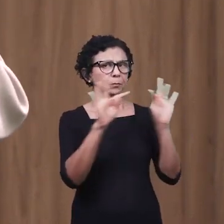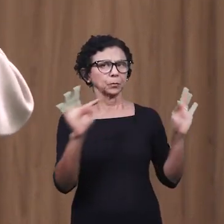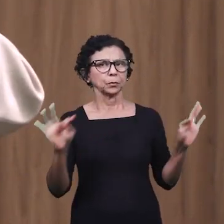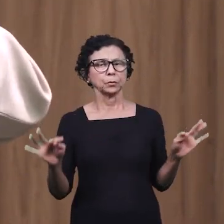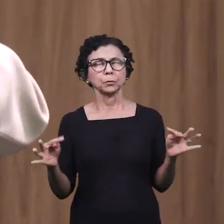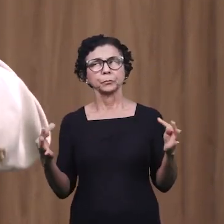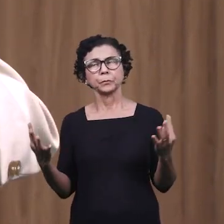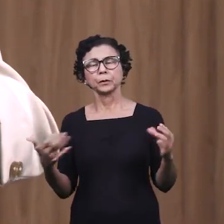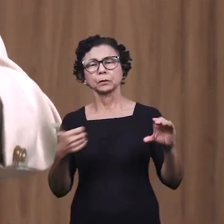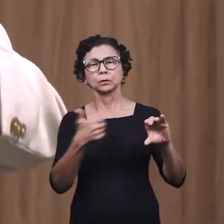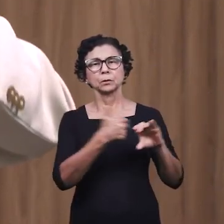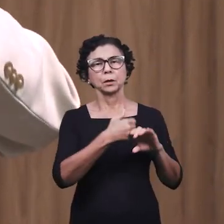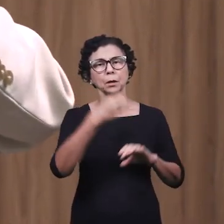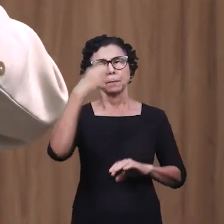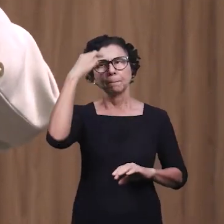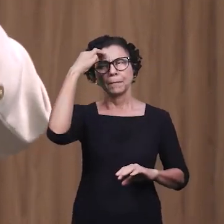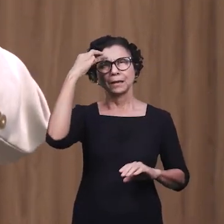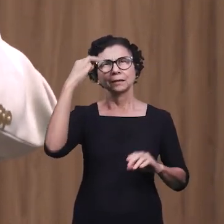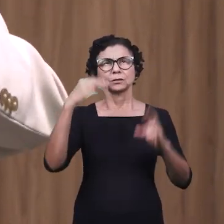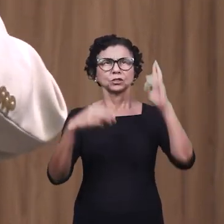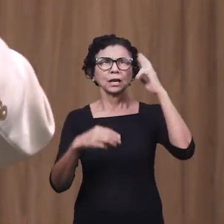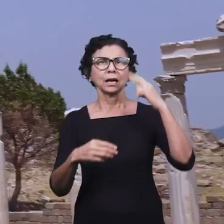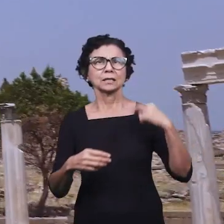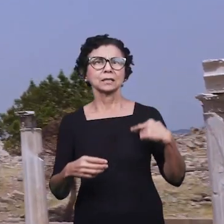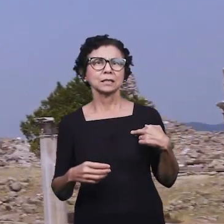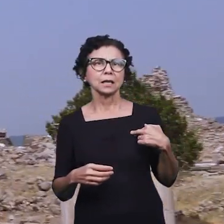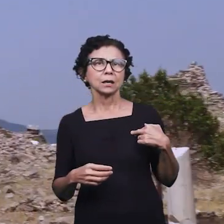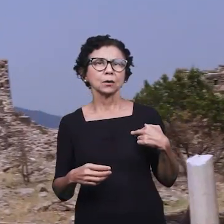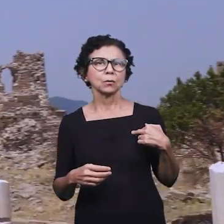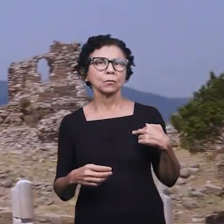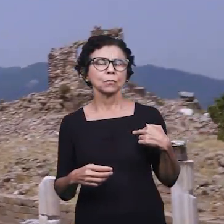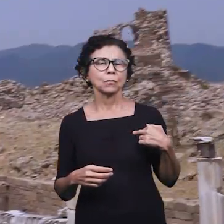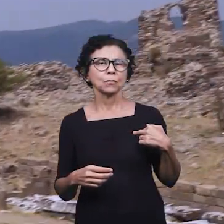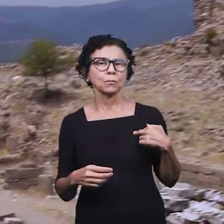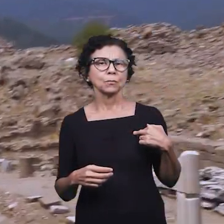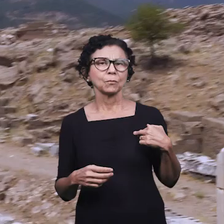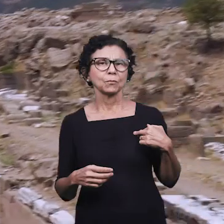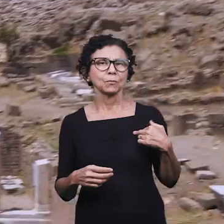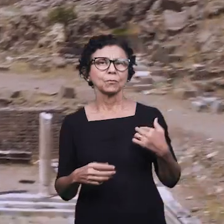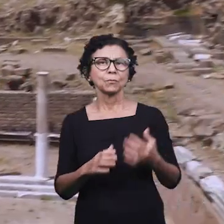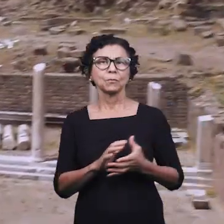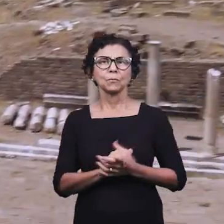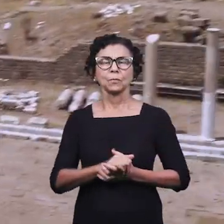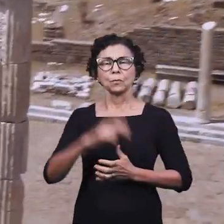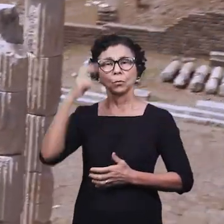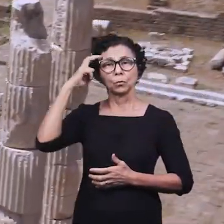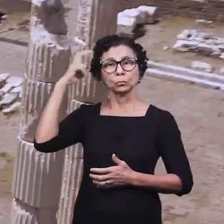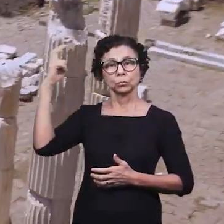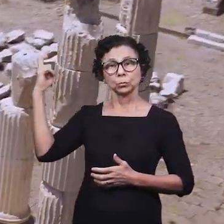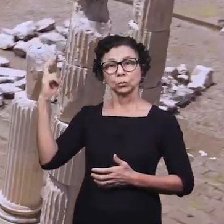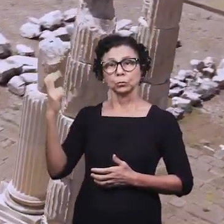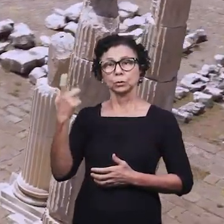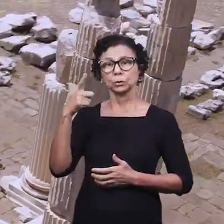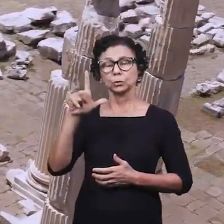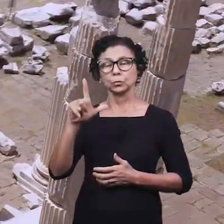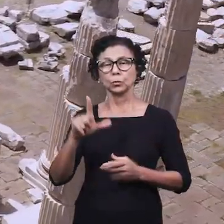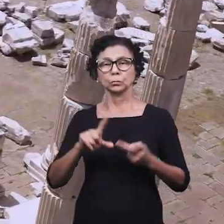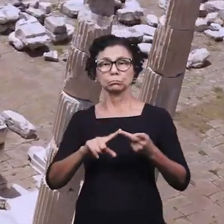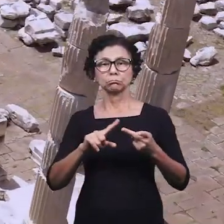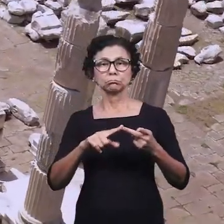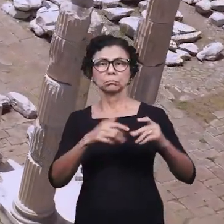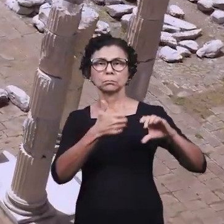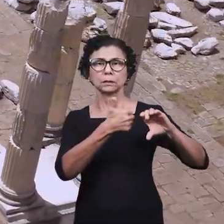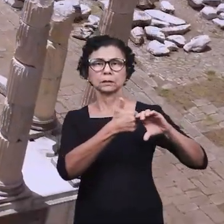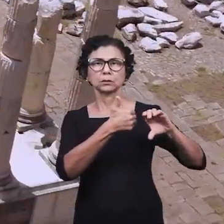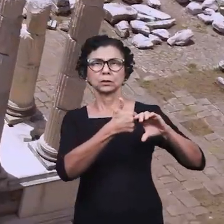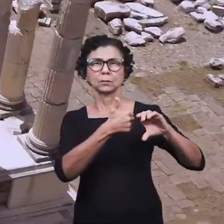da mente, da razão, do conhecimento, da cultura, e há um outro cristianismo